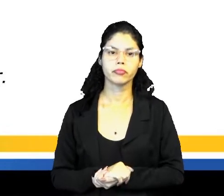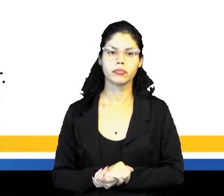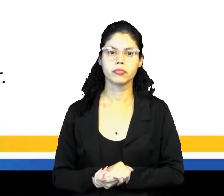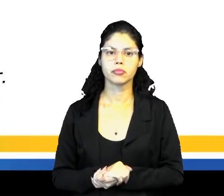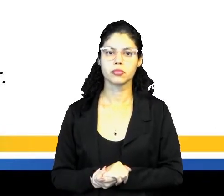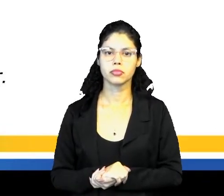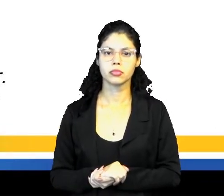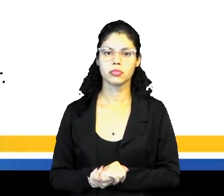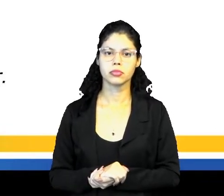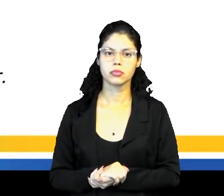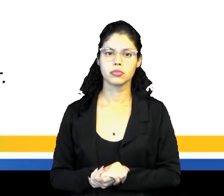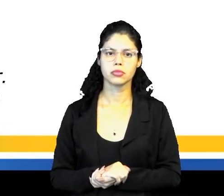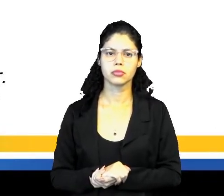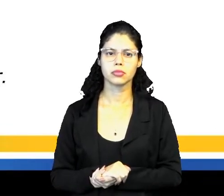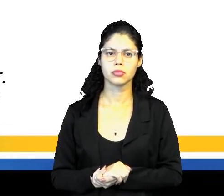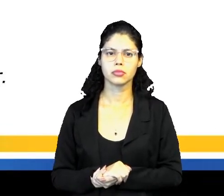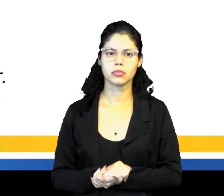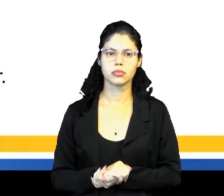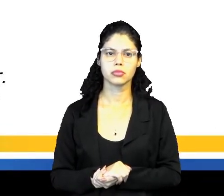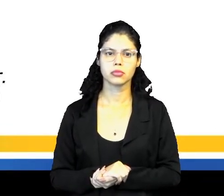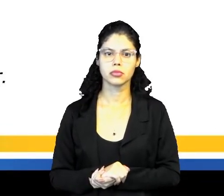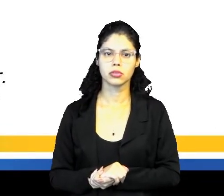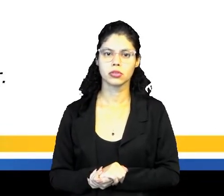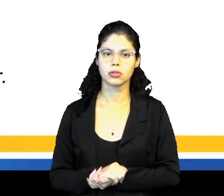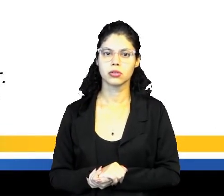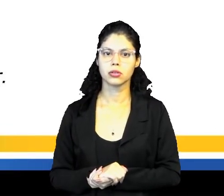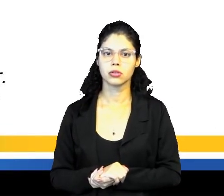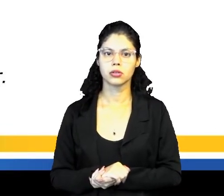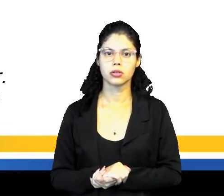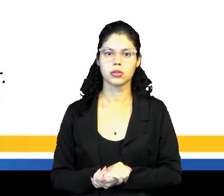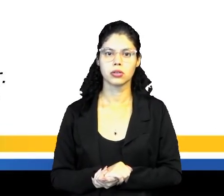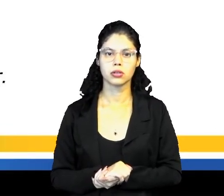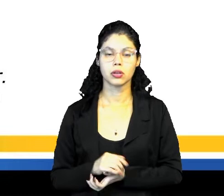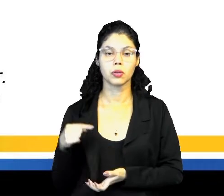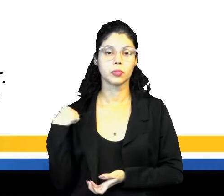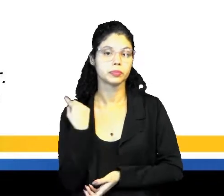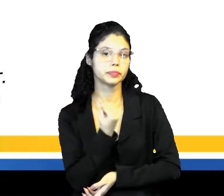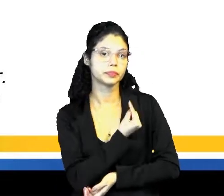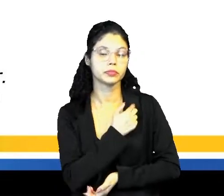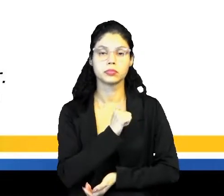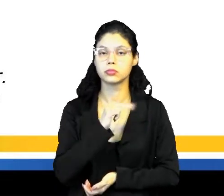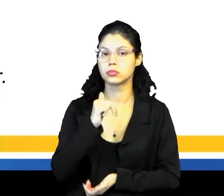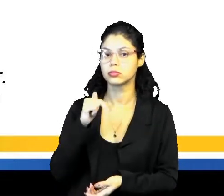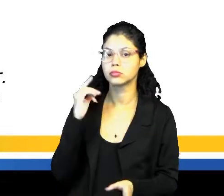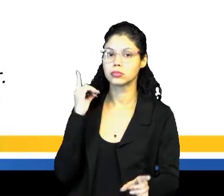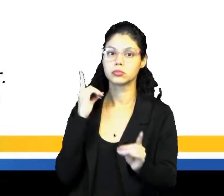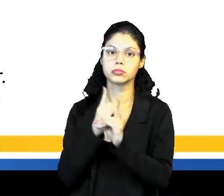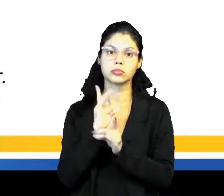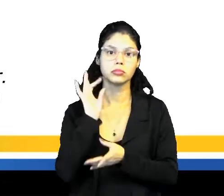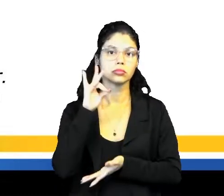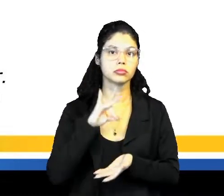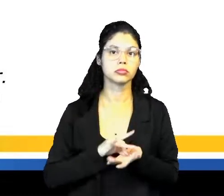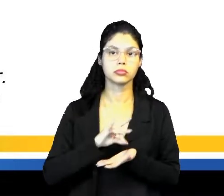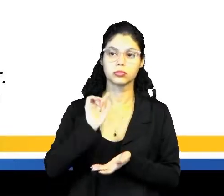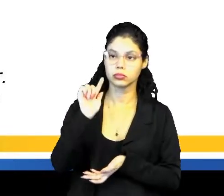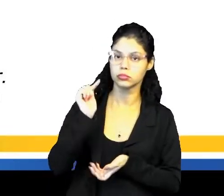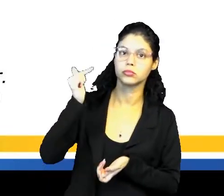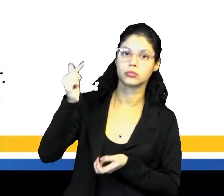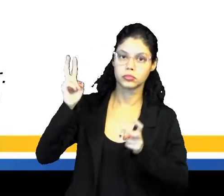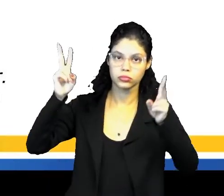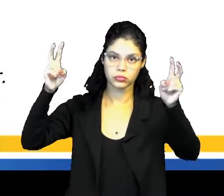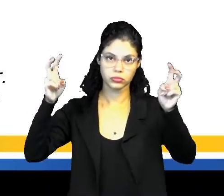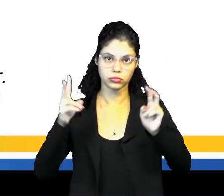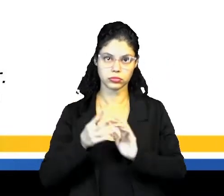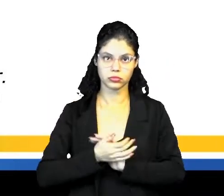temos we will never find out the truth about that. Nós nunca descobriremos a verdade